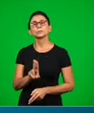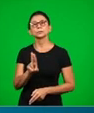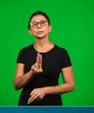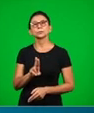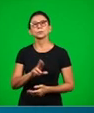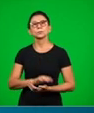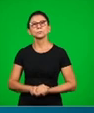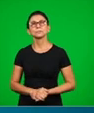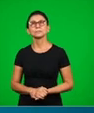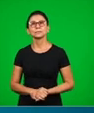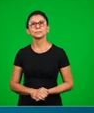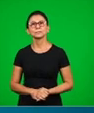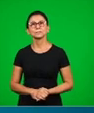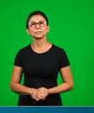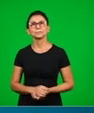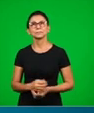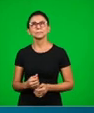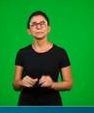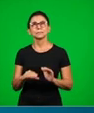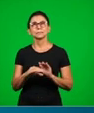do versículo de 10 a 20.